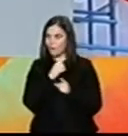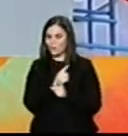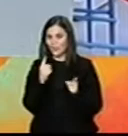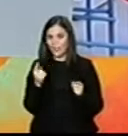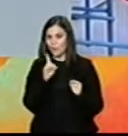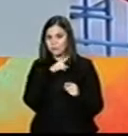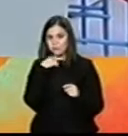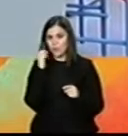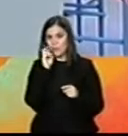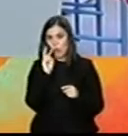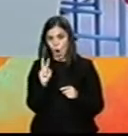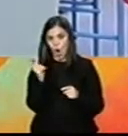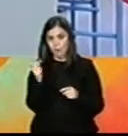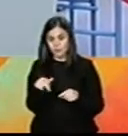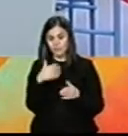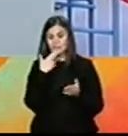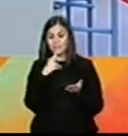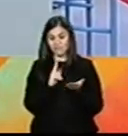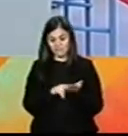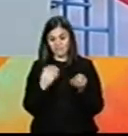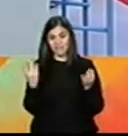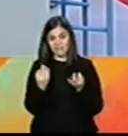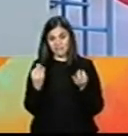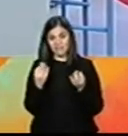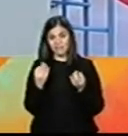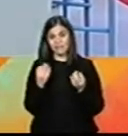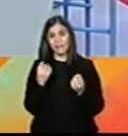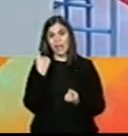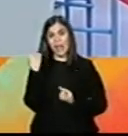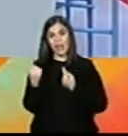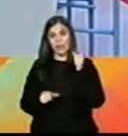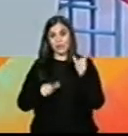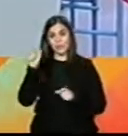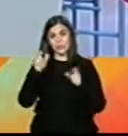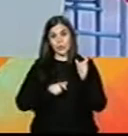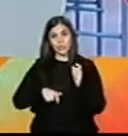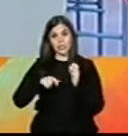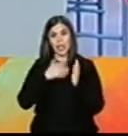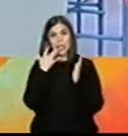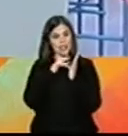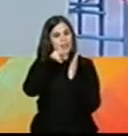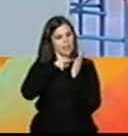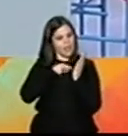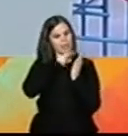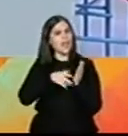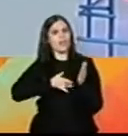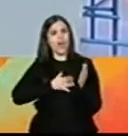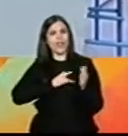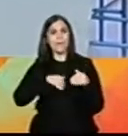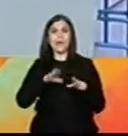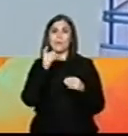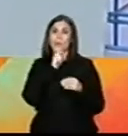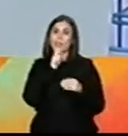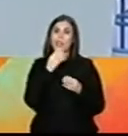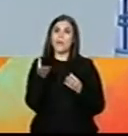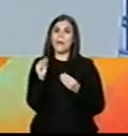é uma coisa rara hoje em dia, é nós, difícil, não é? Acho que já é uma coisa rara. Existem algumas pessoas que furiosamente os consomem. E eu gostei imenso. Mas era bom que fosse mais